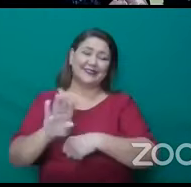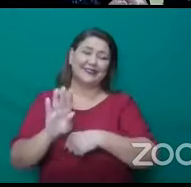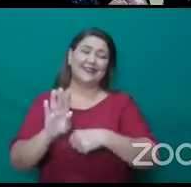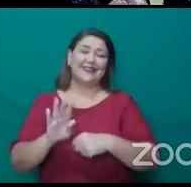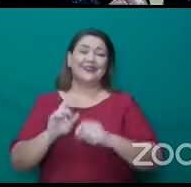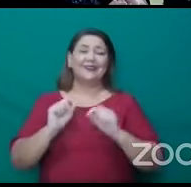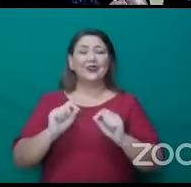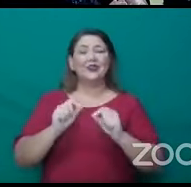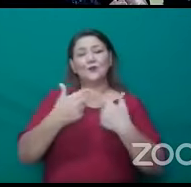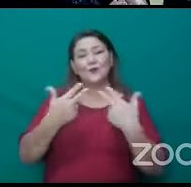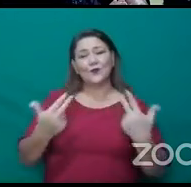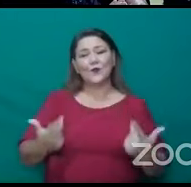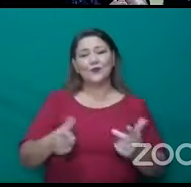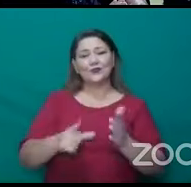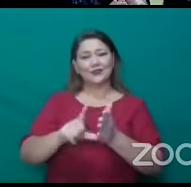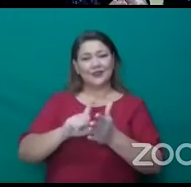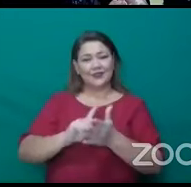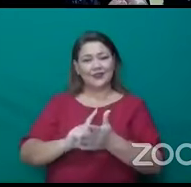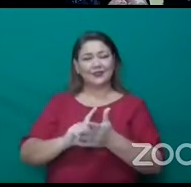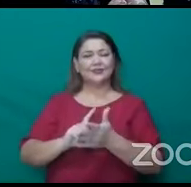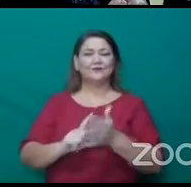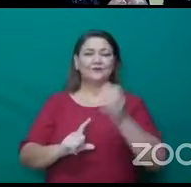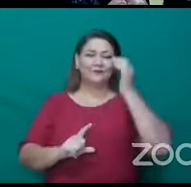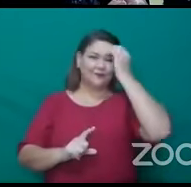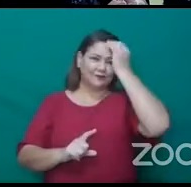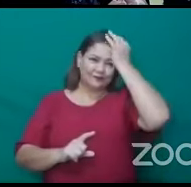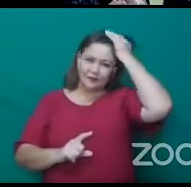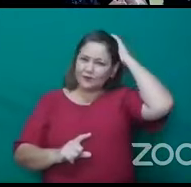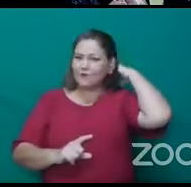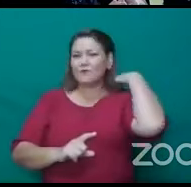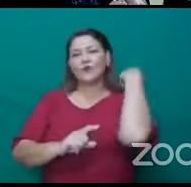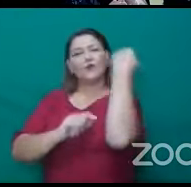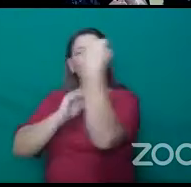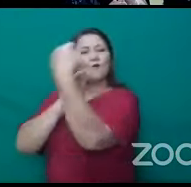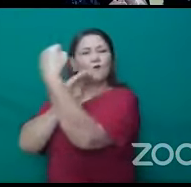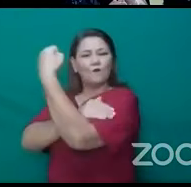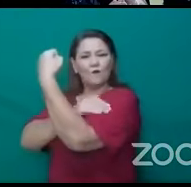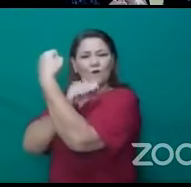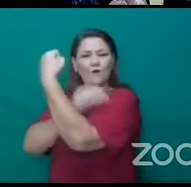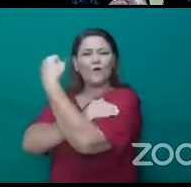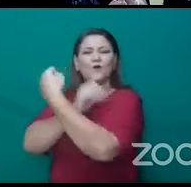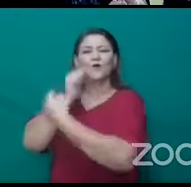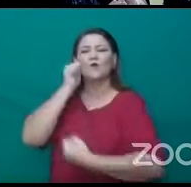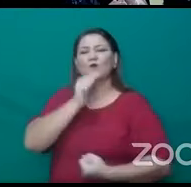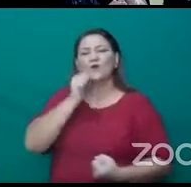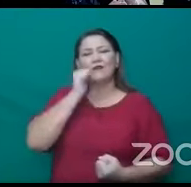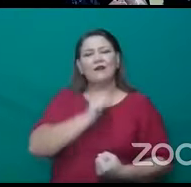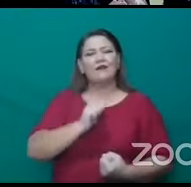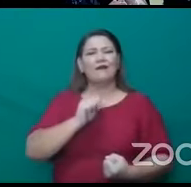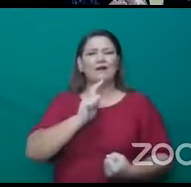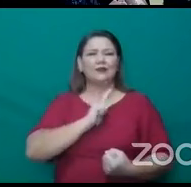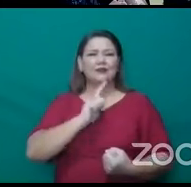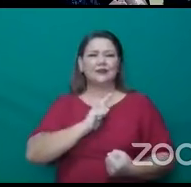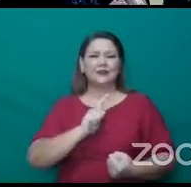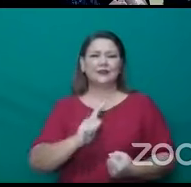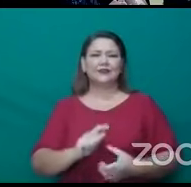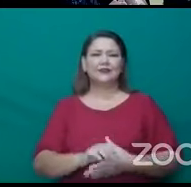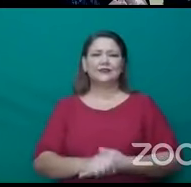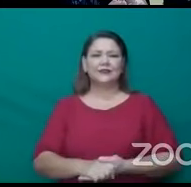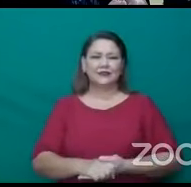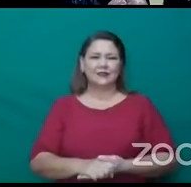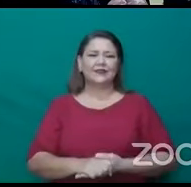falou um pouquinho antes das Final Girls, né, da força Sim. feminina, e que a gente e não é o que